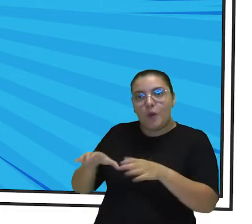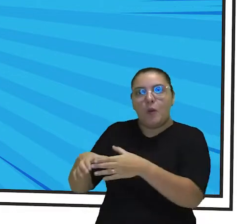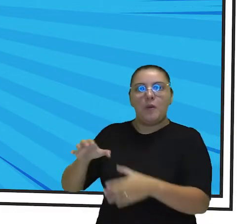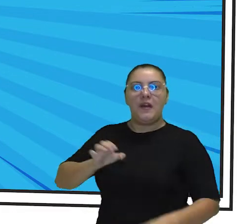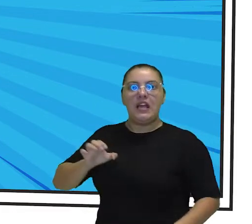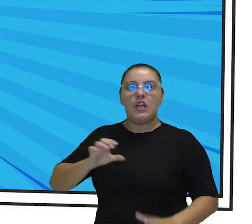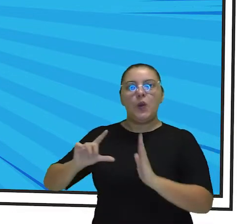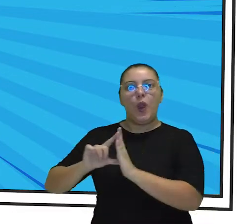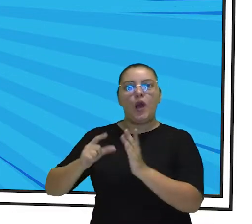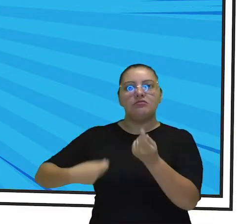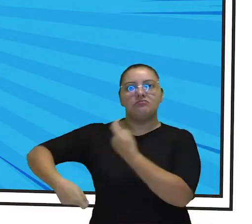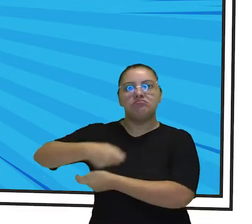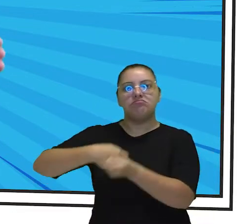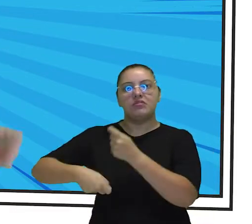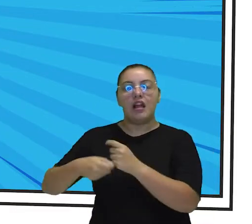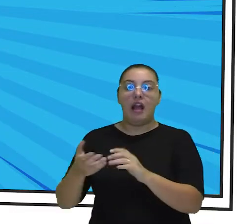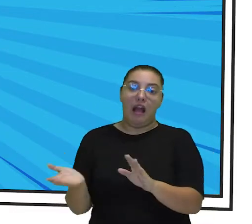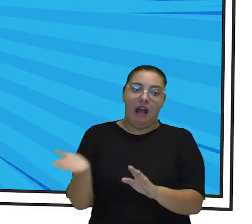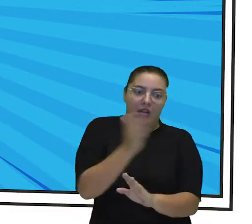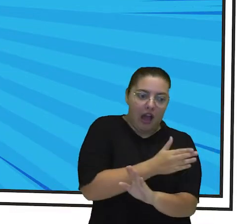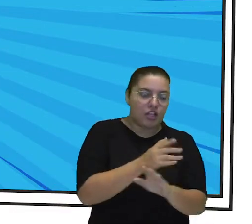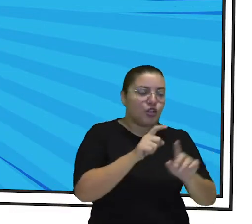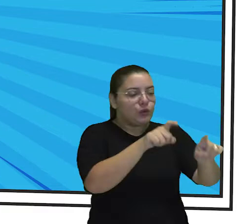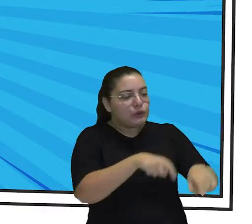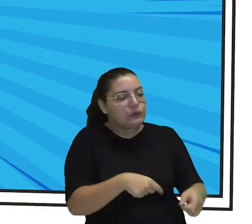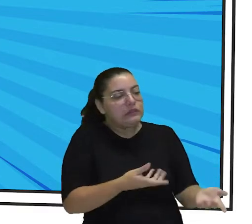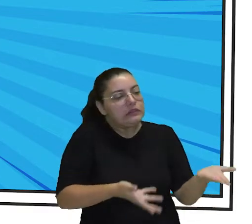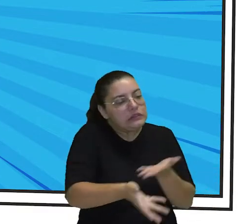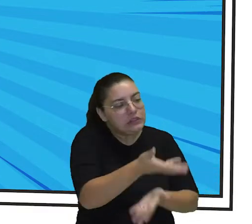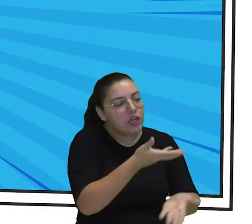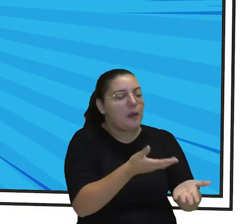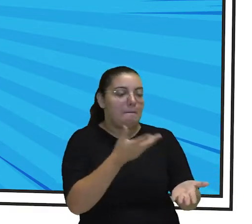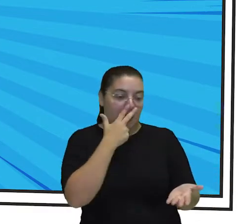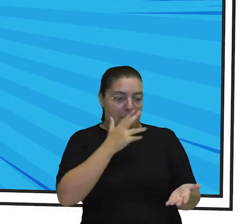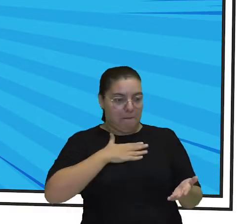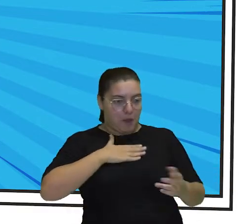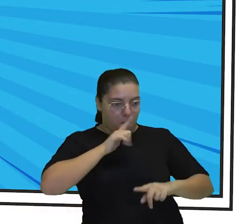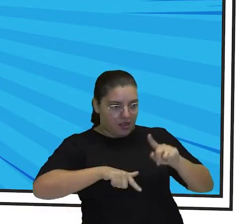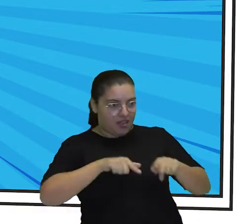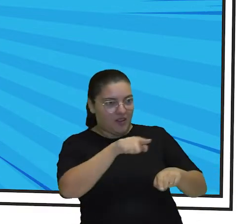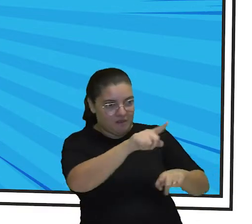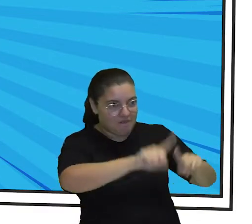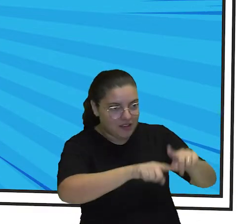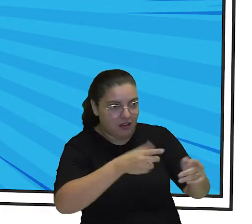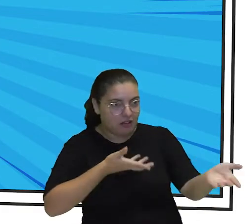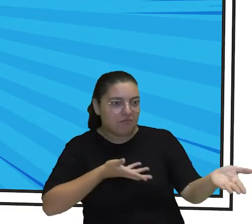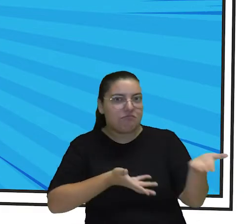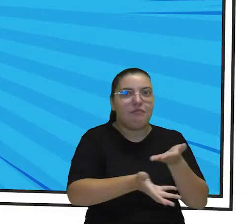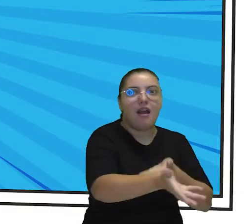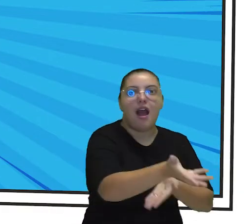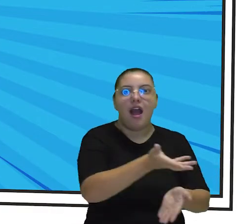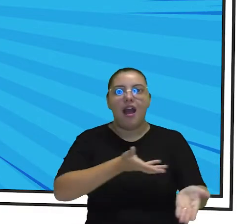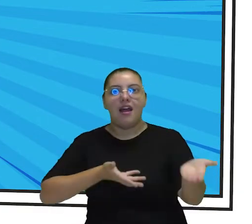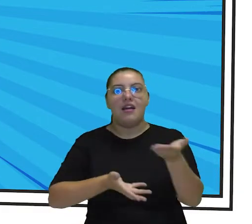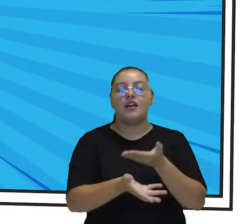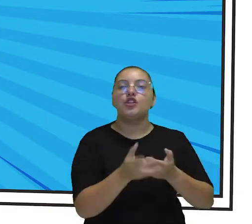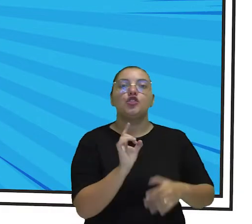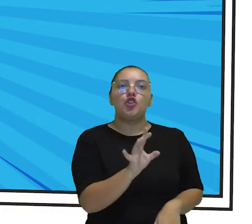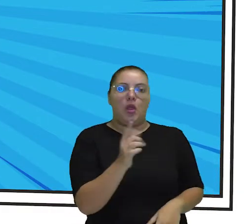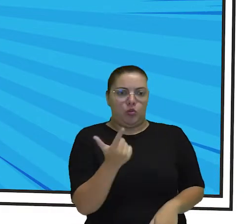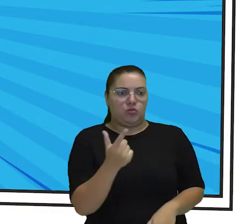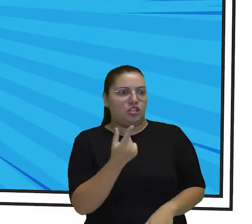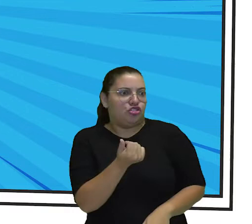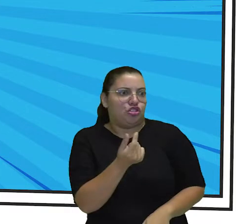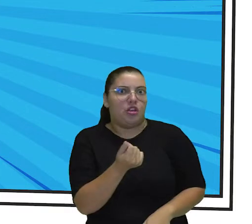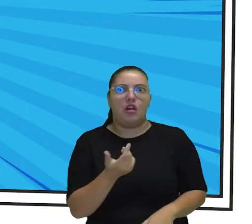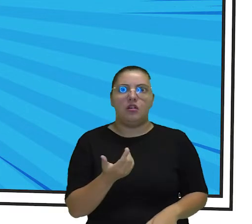burguesa. Antes eu tinha o feudalismo, antes eu tinha um comércio de trocas, antes eu tinha um processo estático,